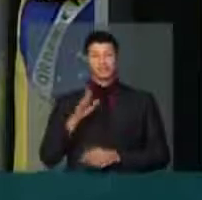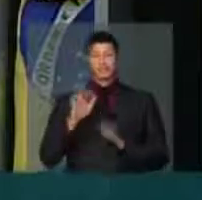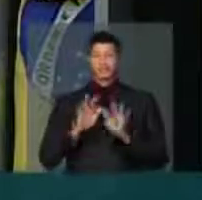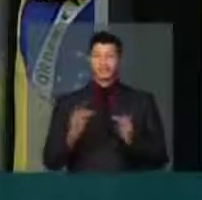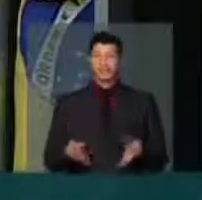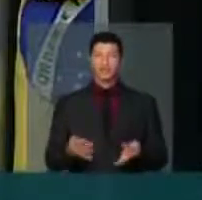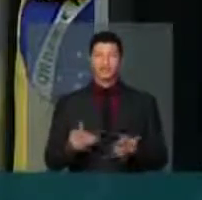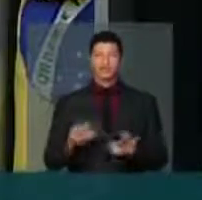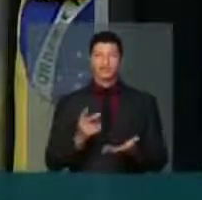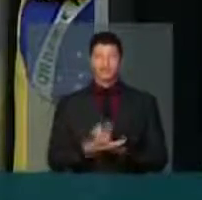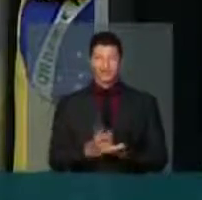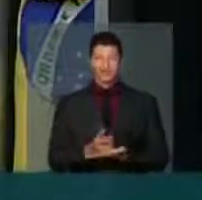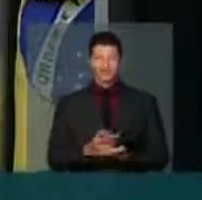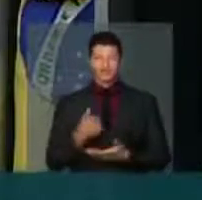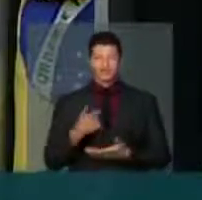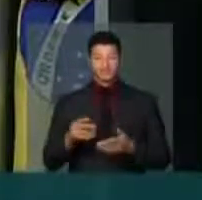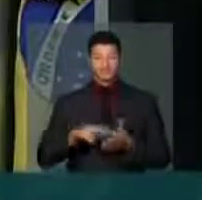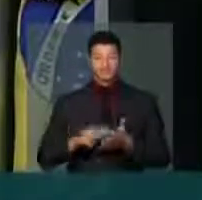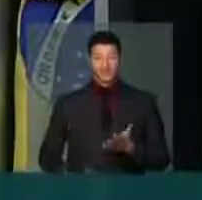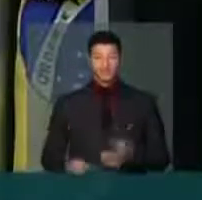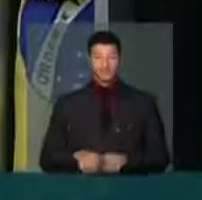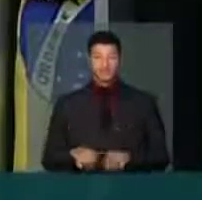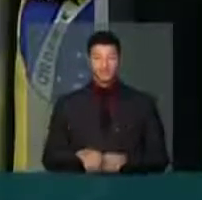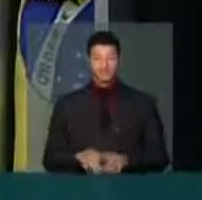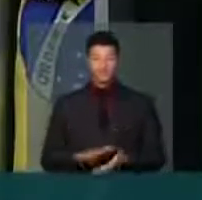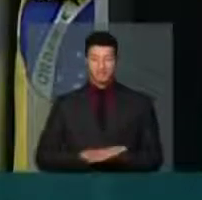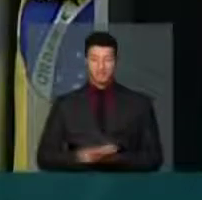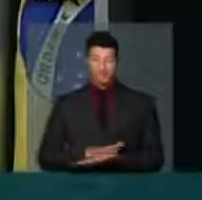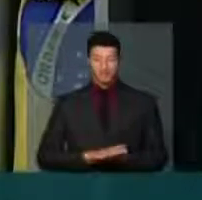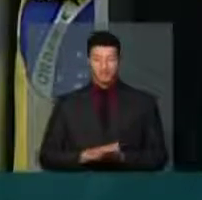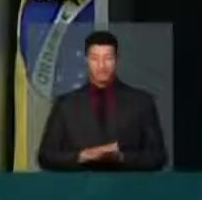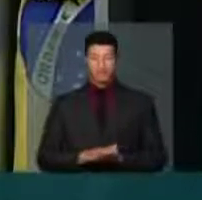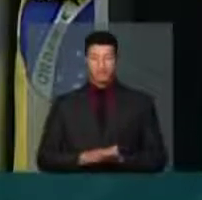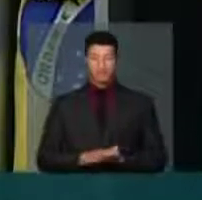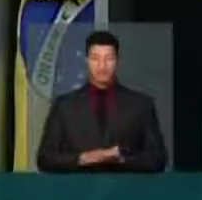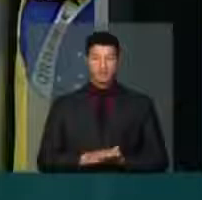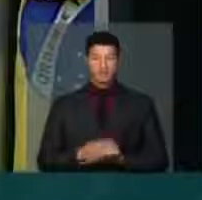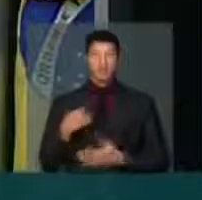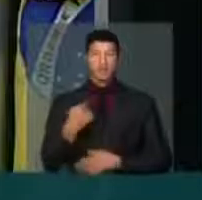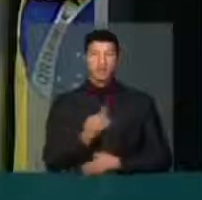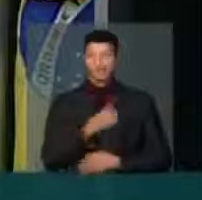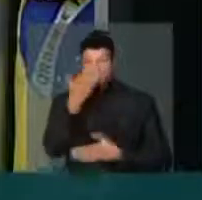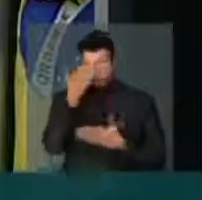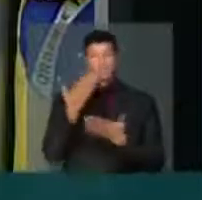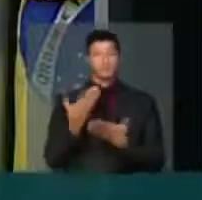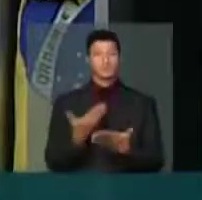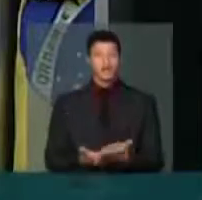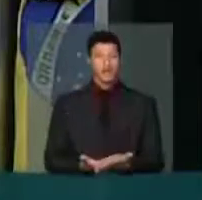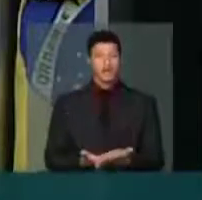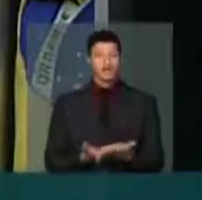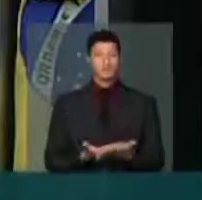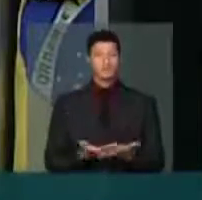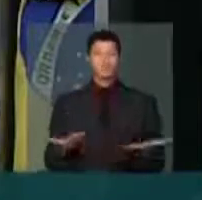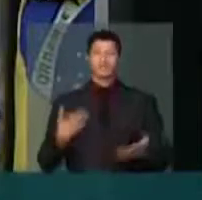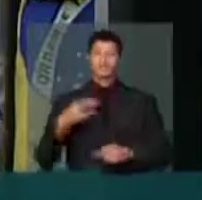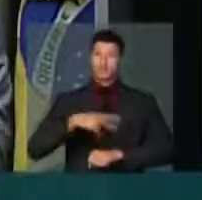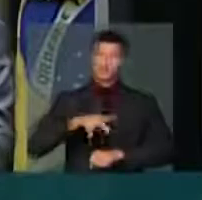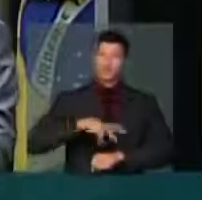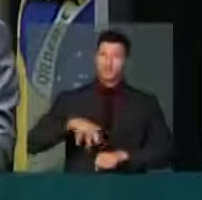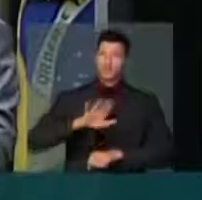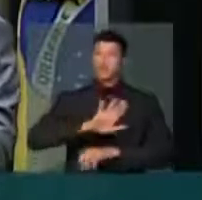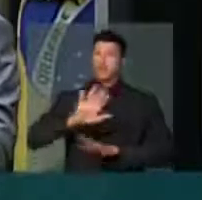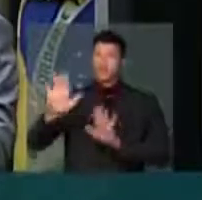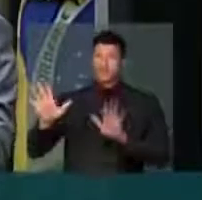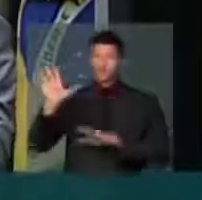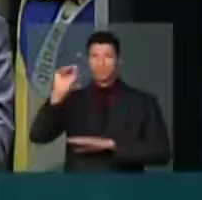publicidade, queda vertiginosa da nossa credibilidade